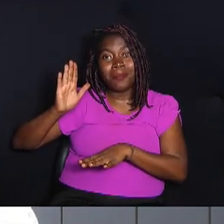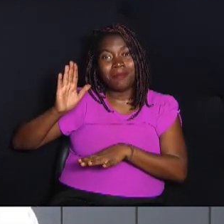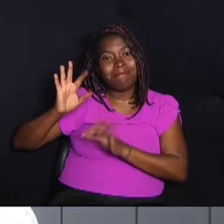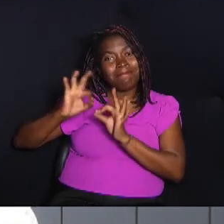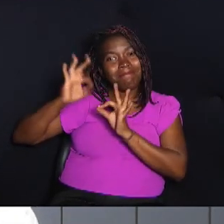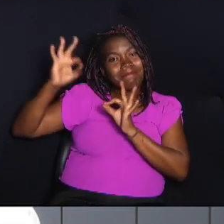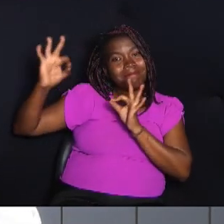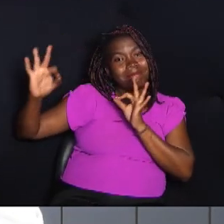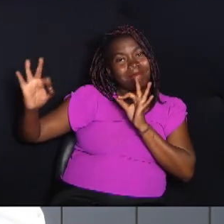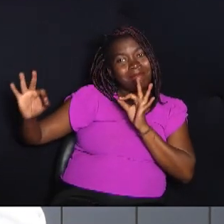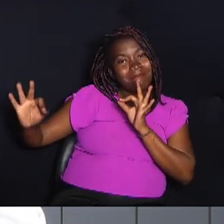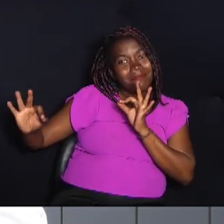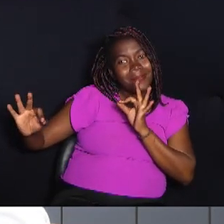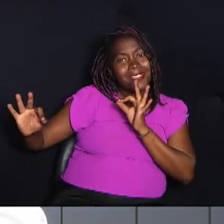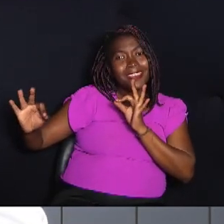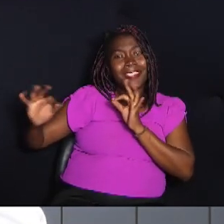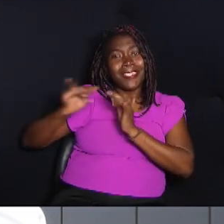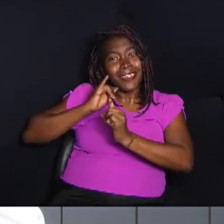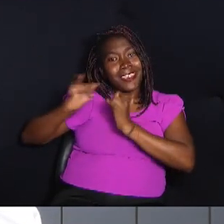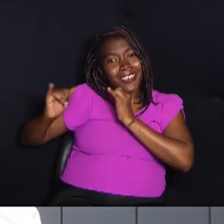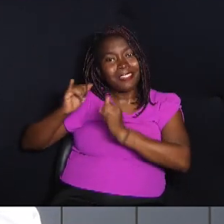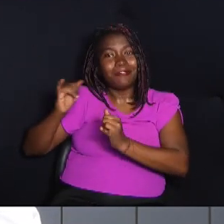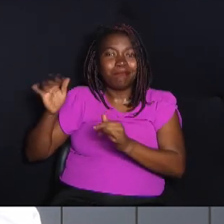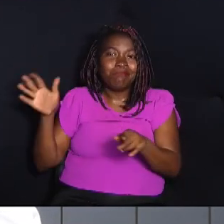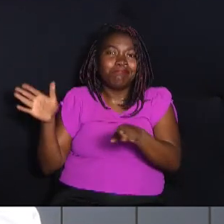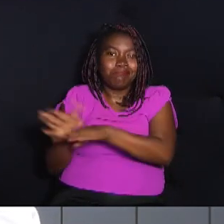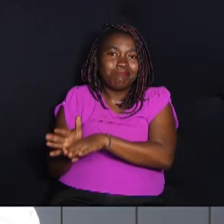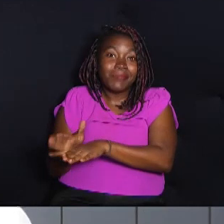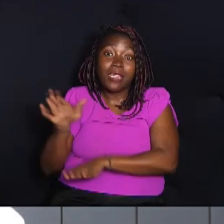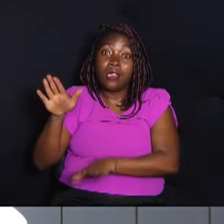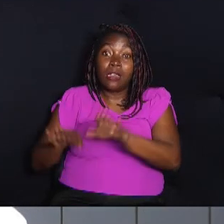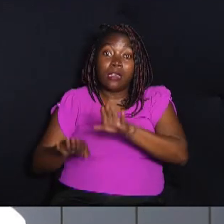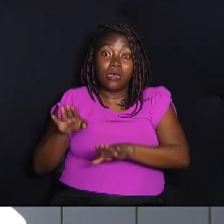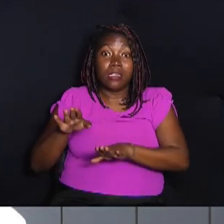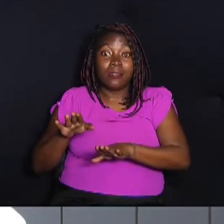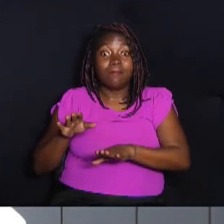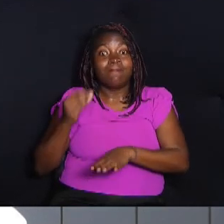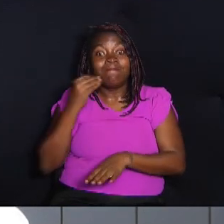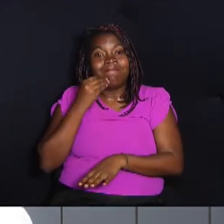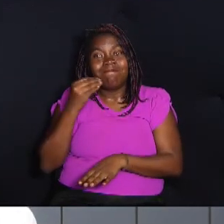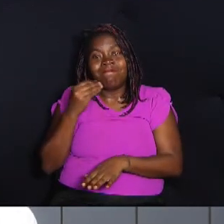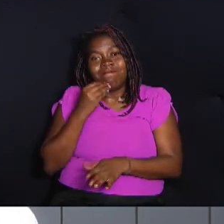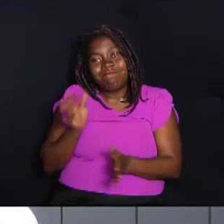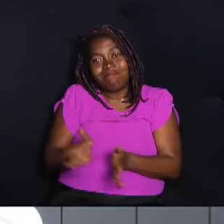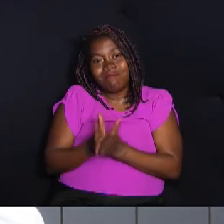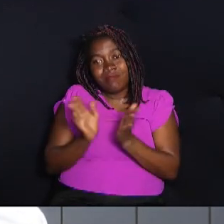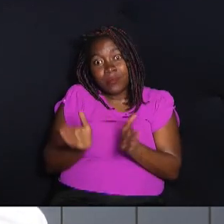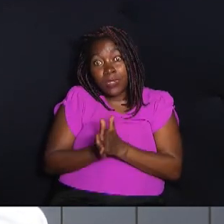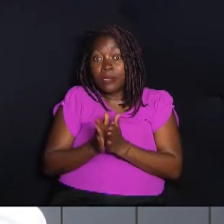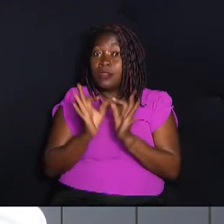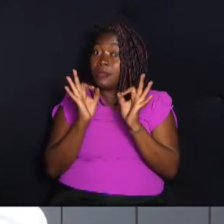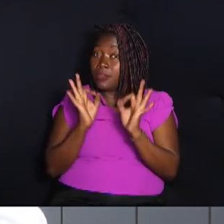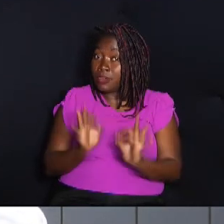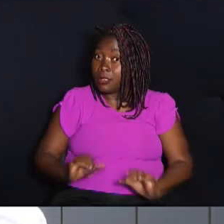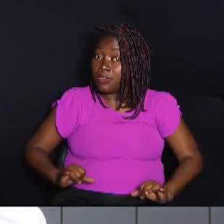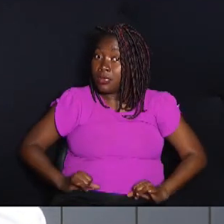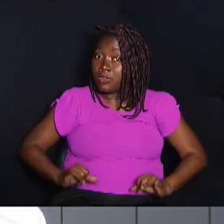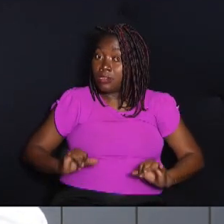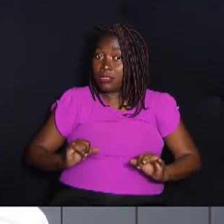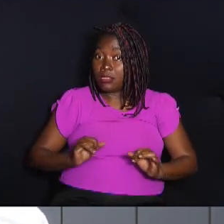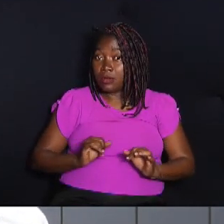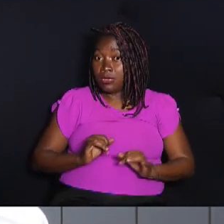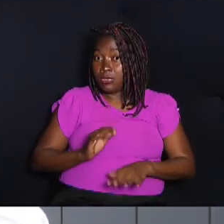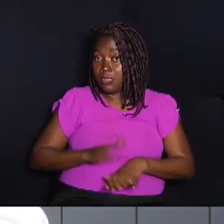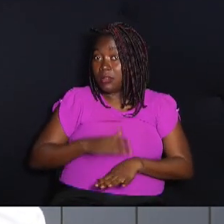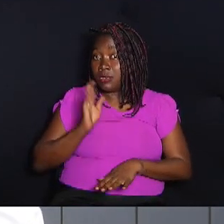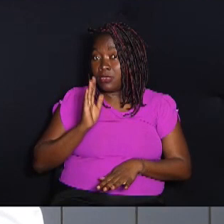distante das informações e também, às vezes, numa situação de vulnerabilidade, certamente sofrem